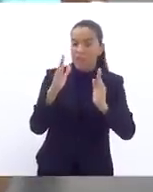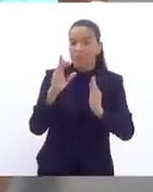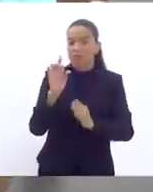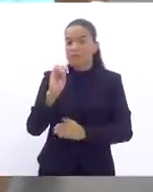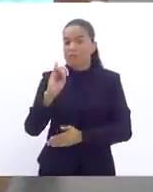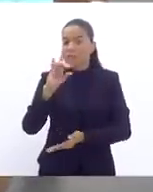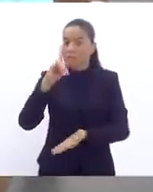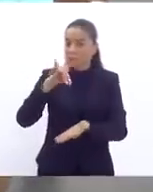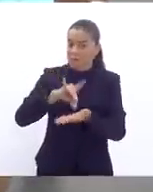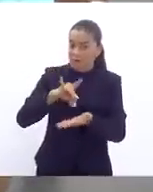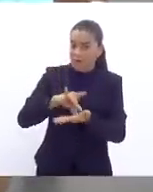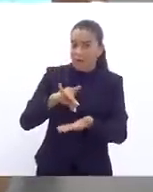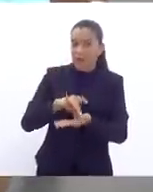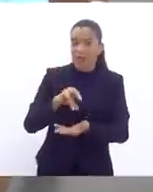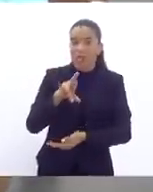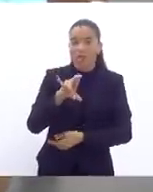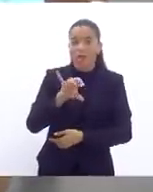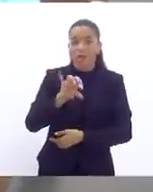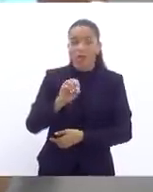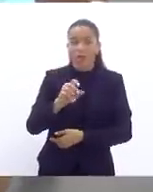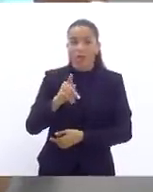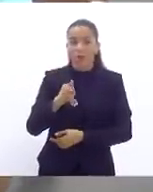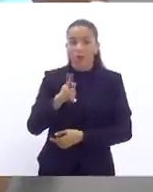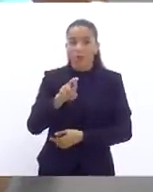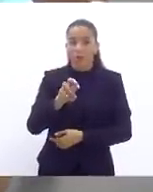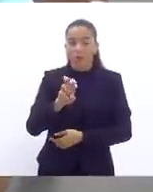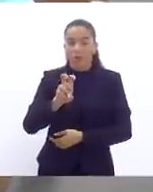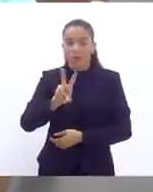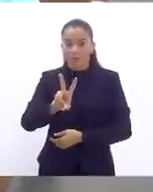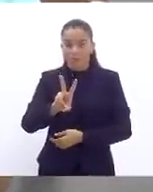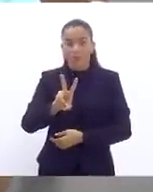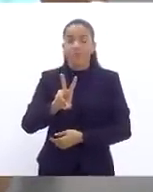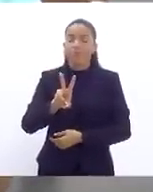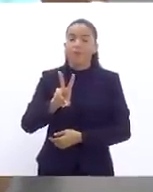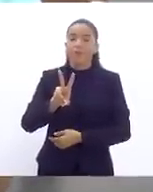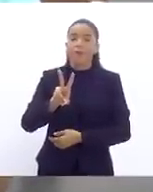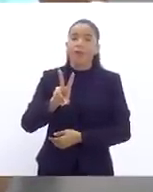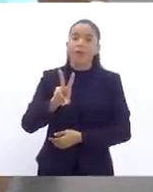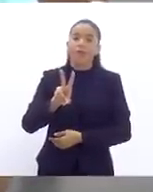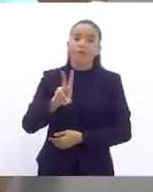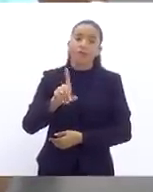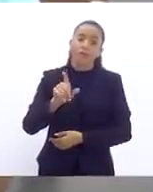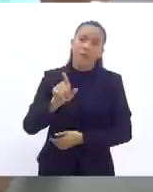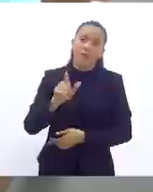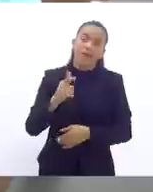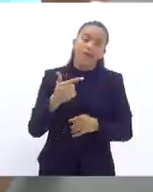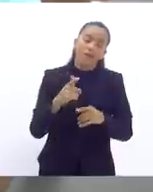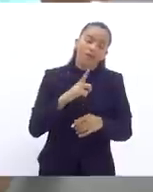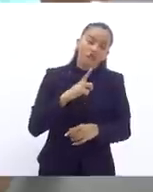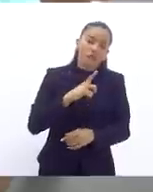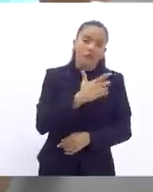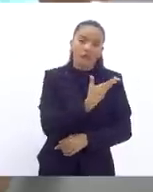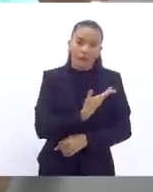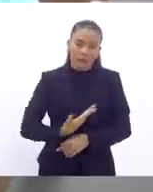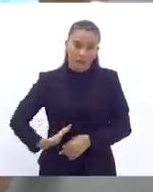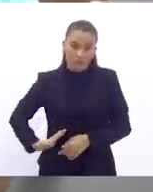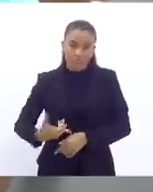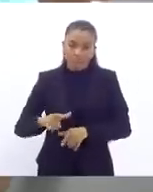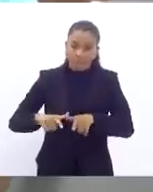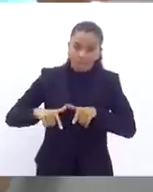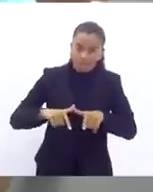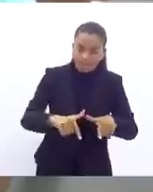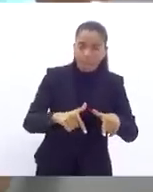na verdade o rio previdência através do Governo do Estado teria tomado uma Providência efetiva para acabar com esse problema